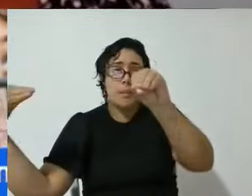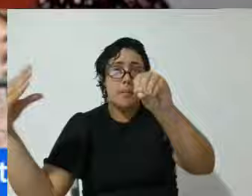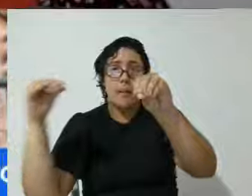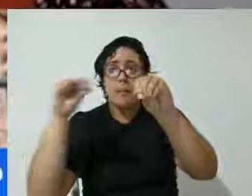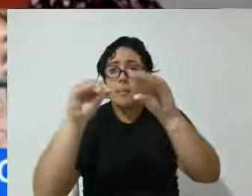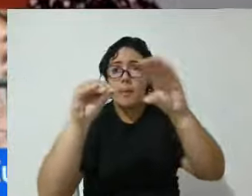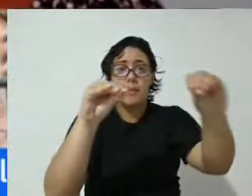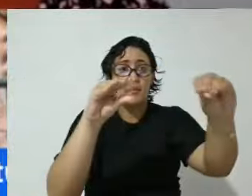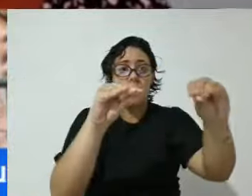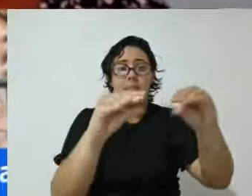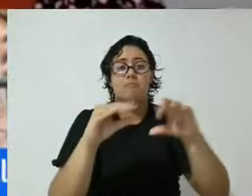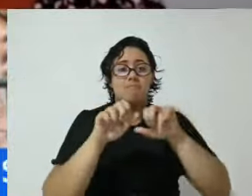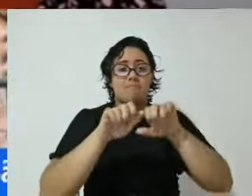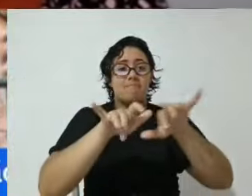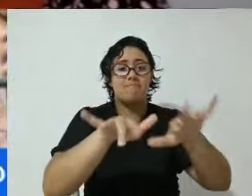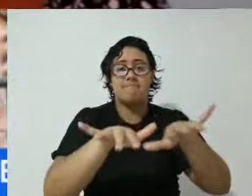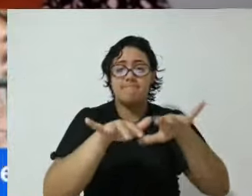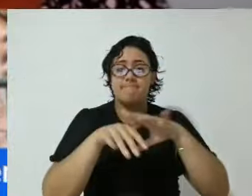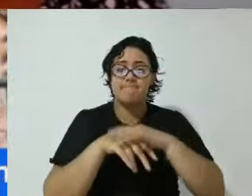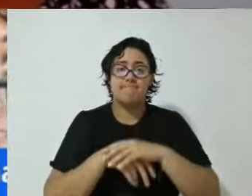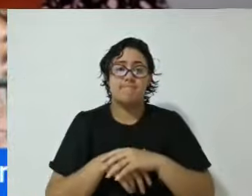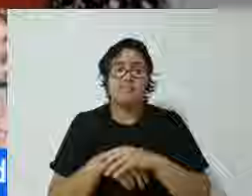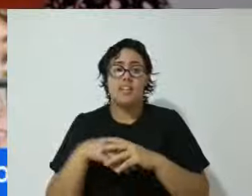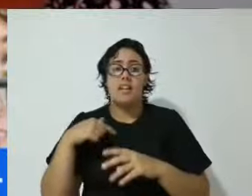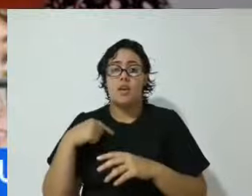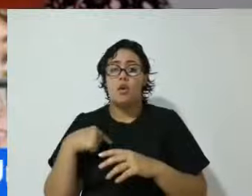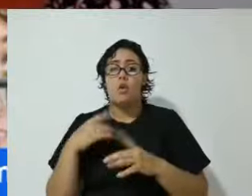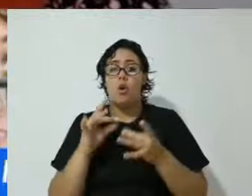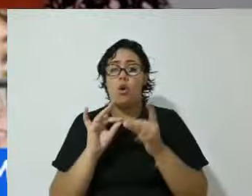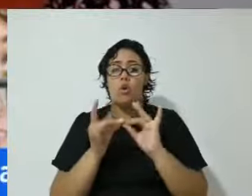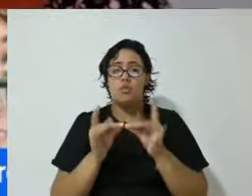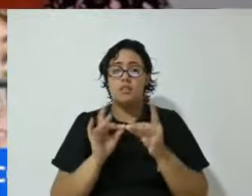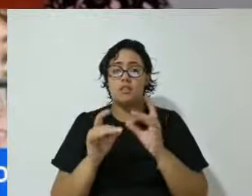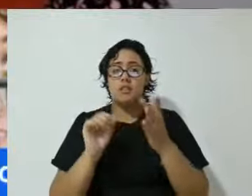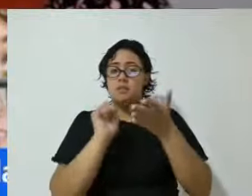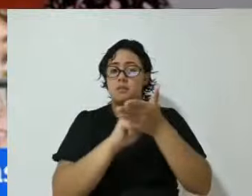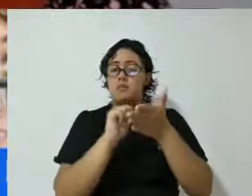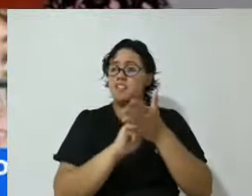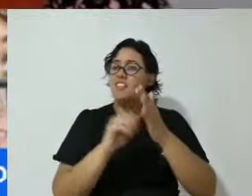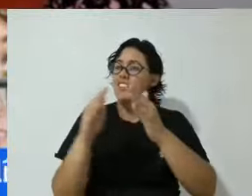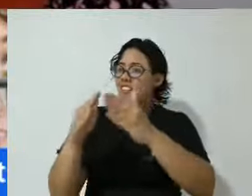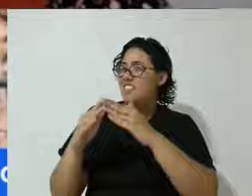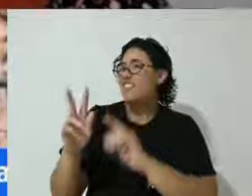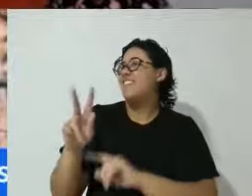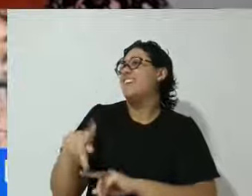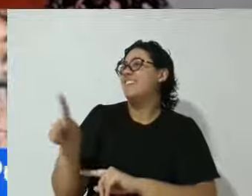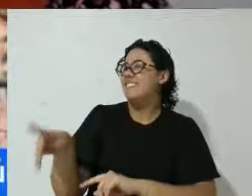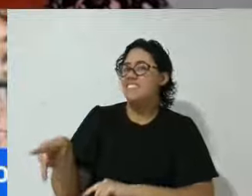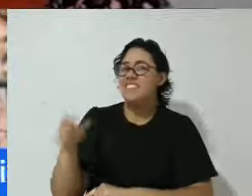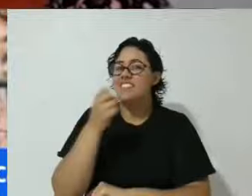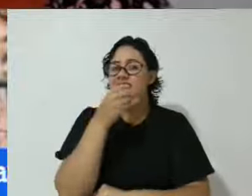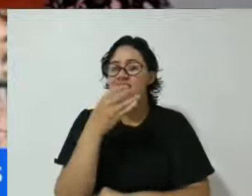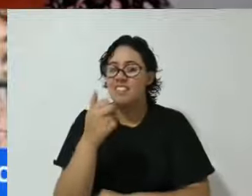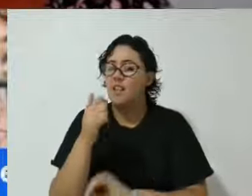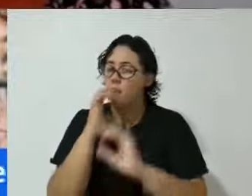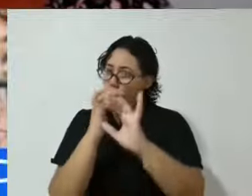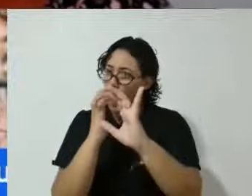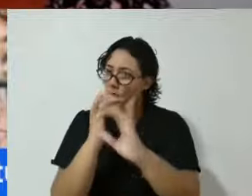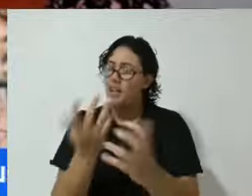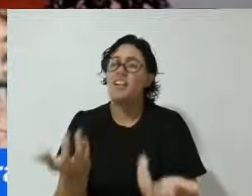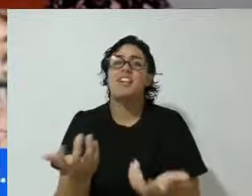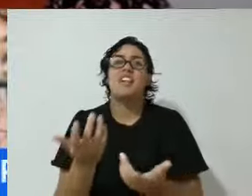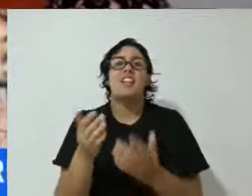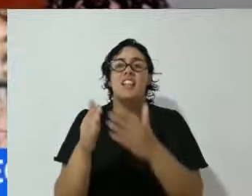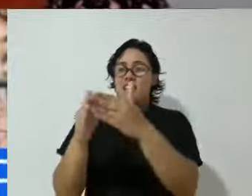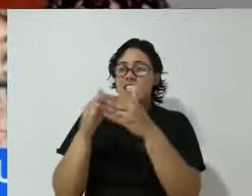da semana e chamar as pessoas. Batia na porta, licença, professora de flauta, licença, professora de